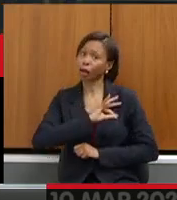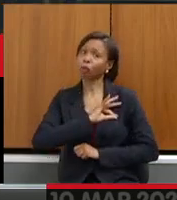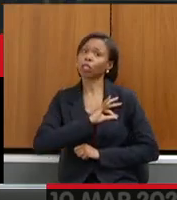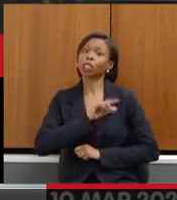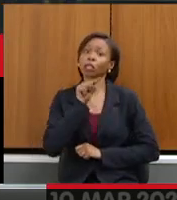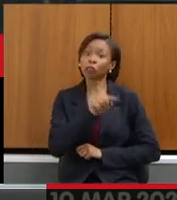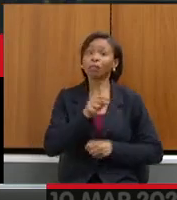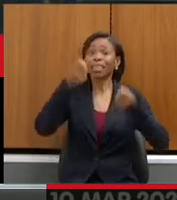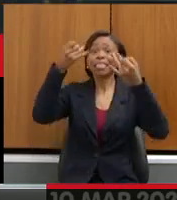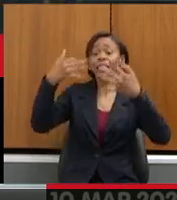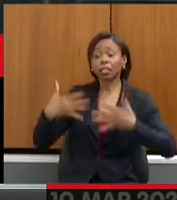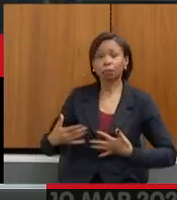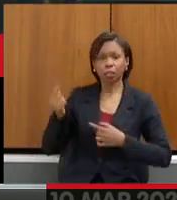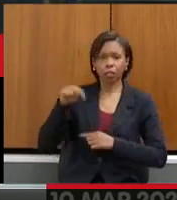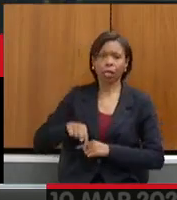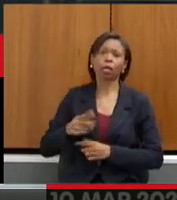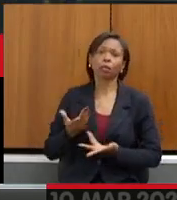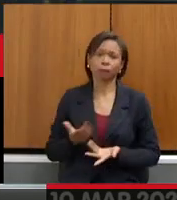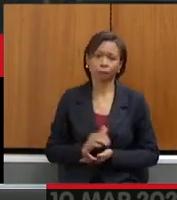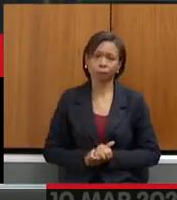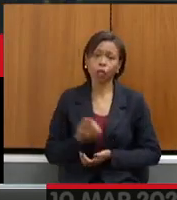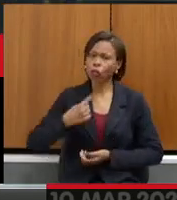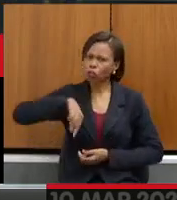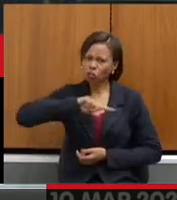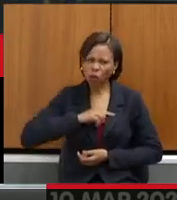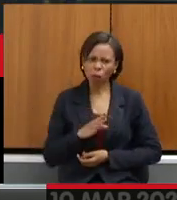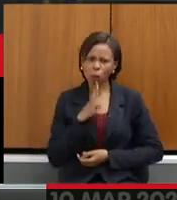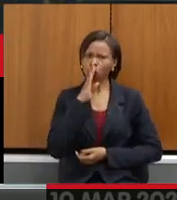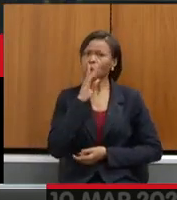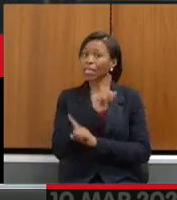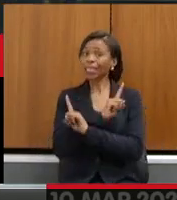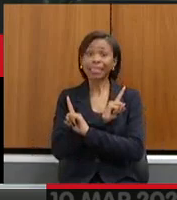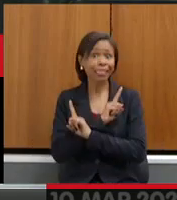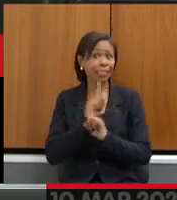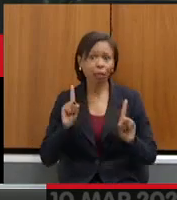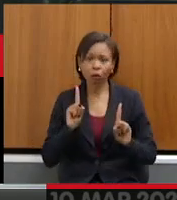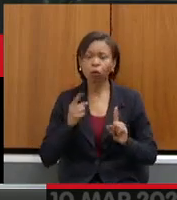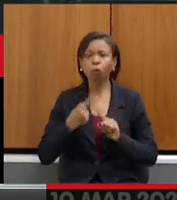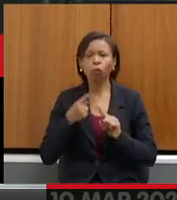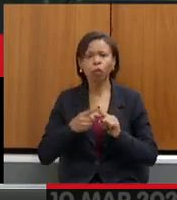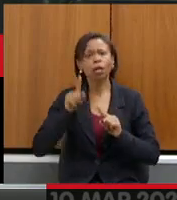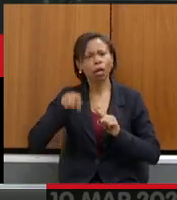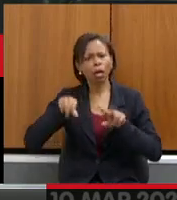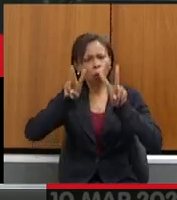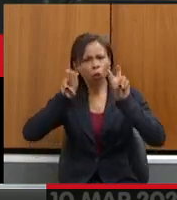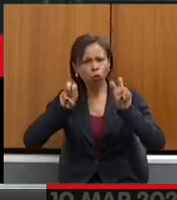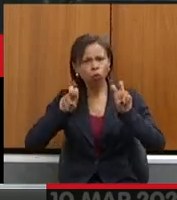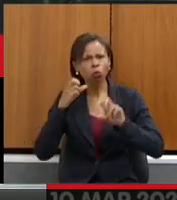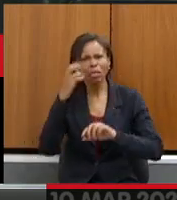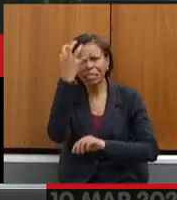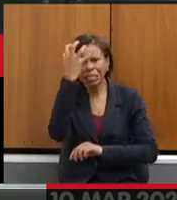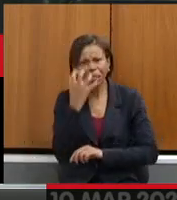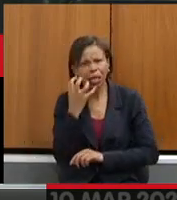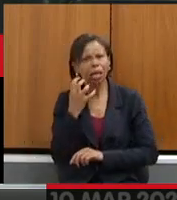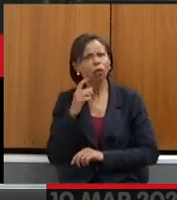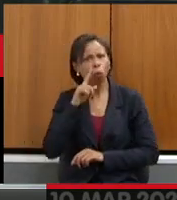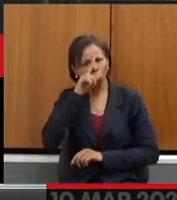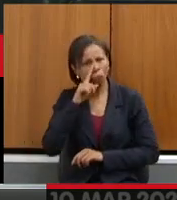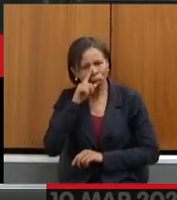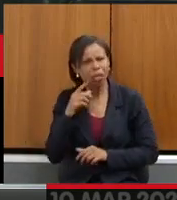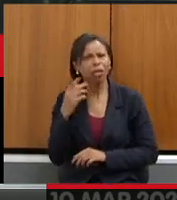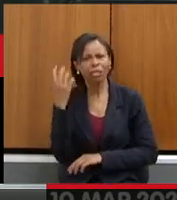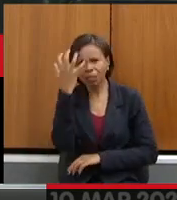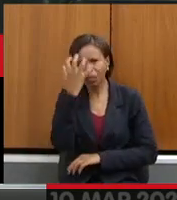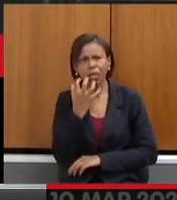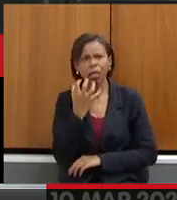a esses parlamentares nós não vamos nos calar Esse é uma O Abismo gravíssimo